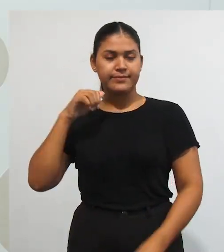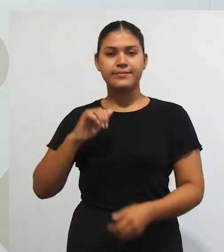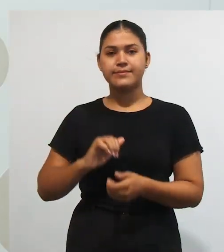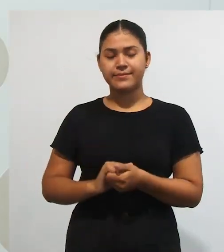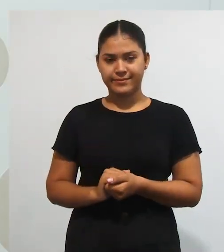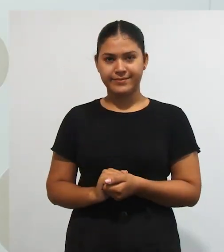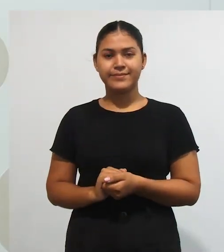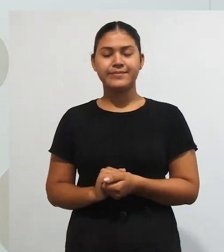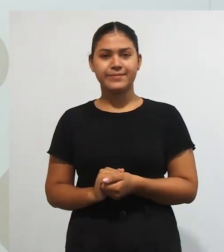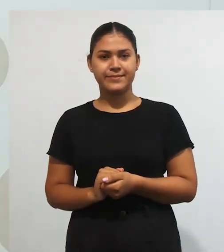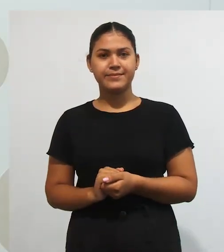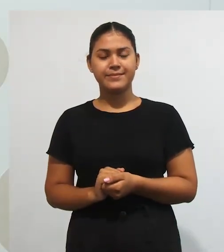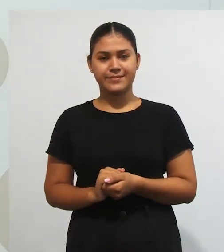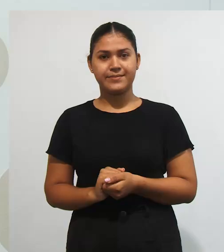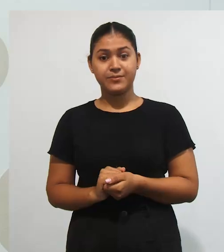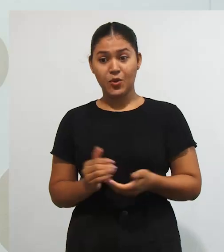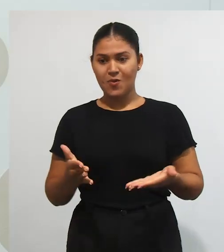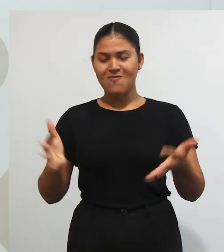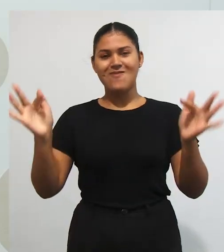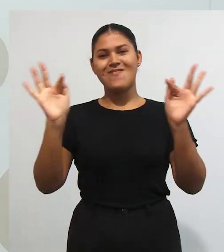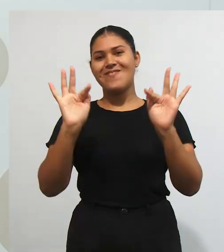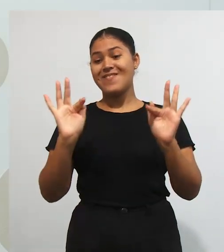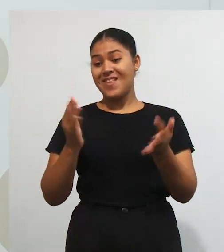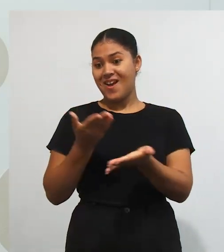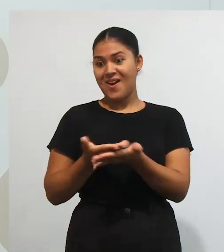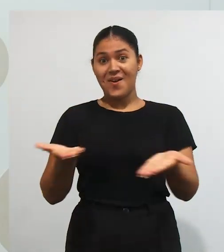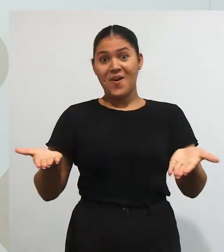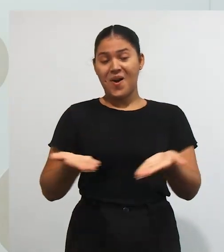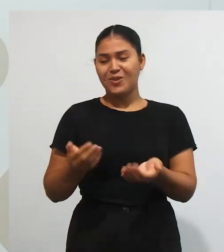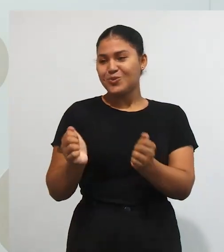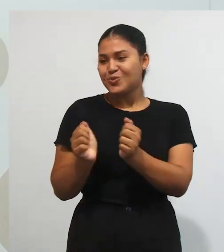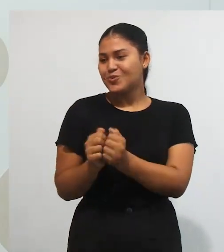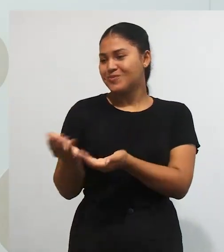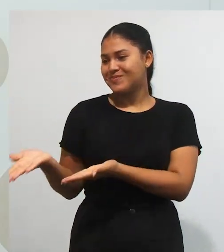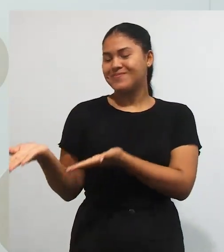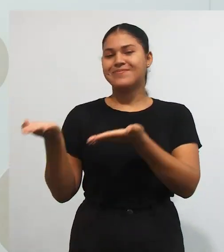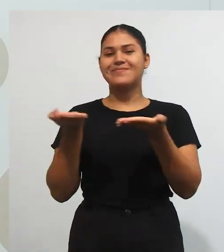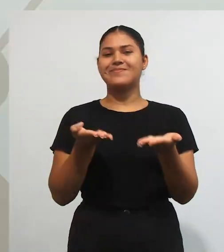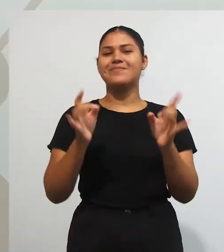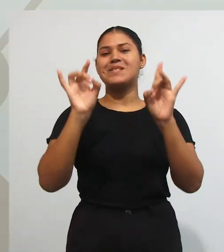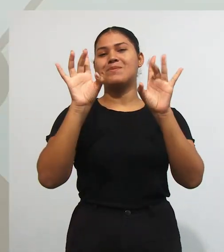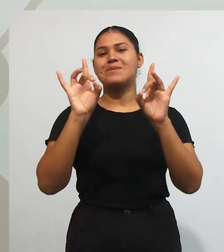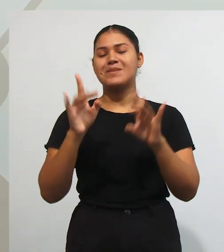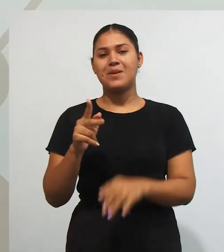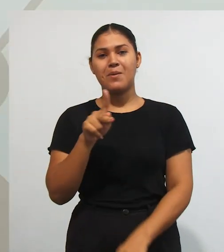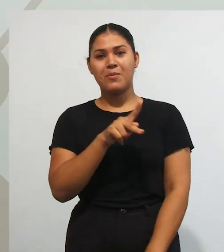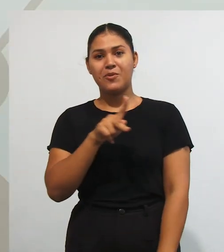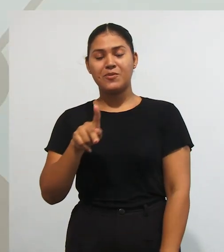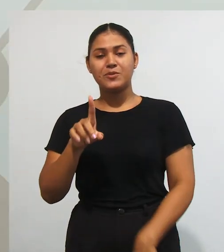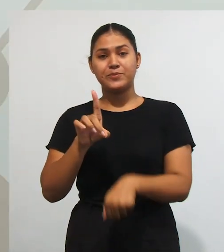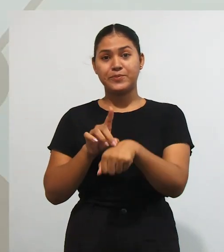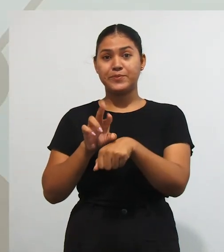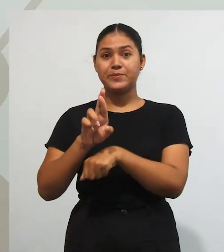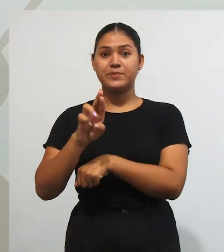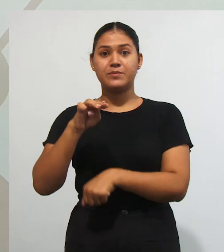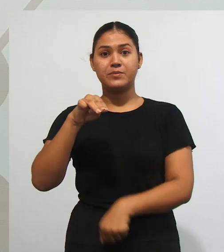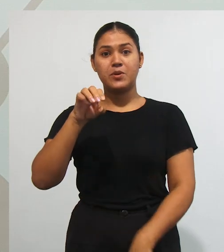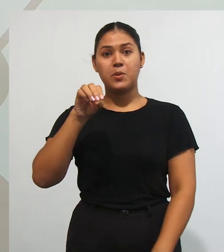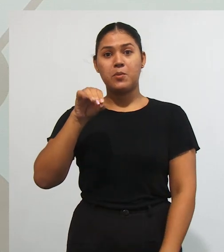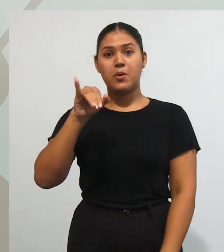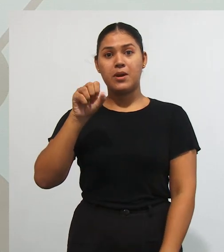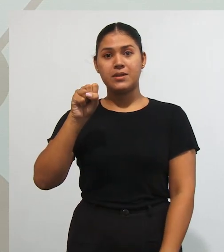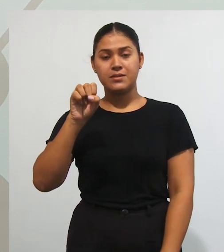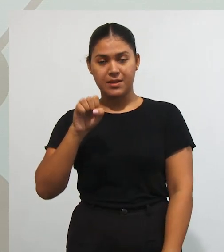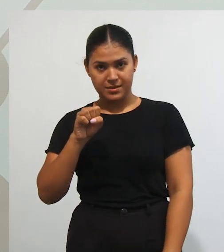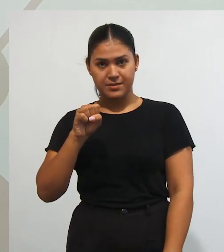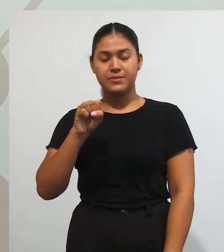aula de hoje, porque nós estamos recebendo um convidado muito especial, o professor doutor Moisés José